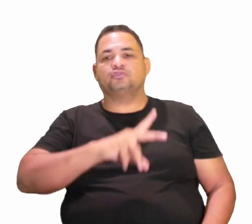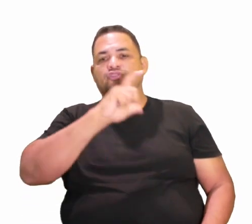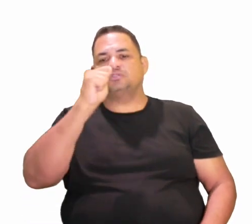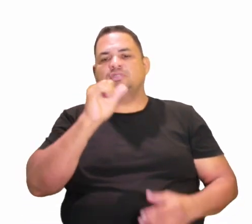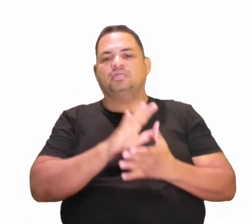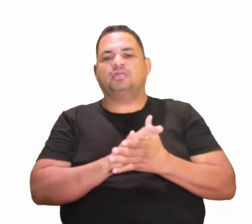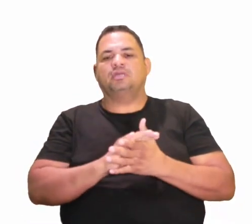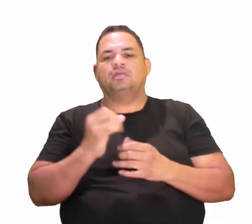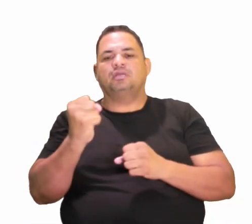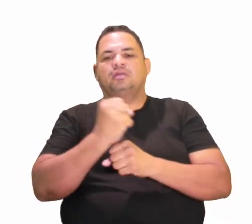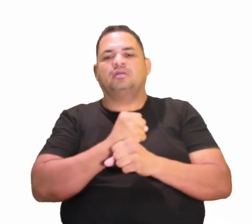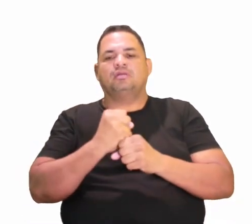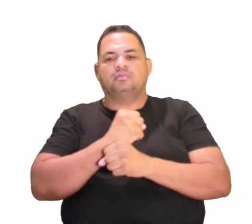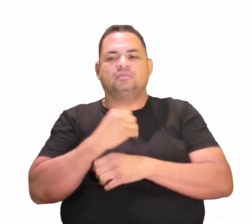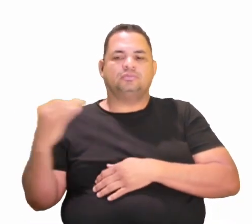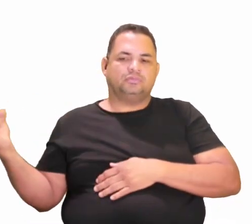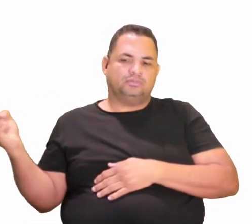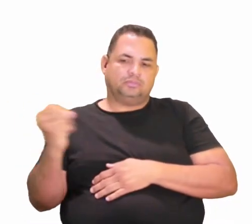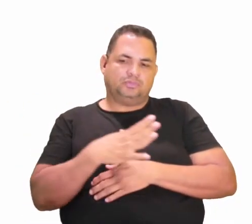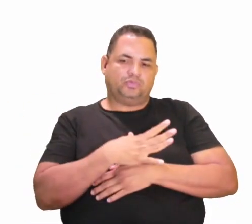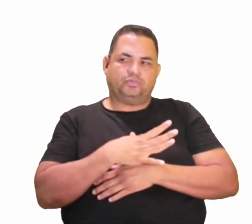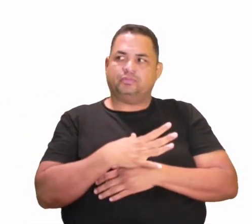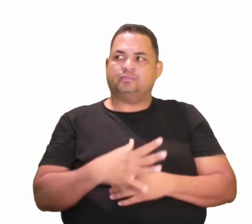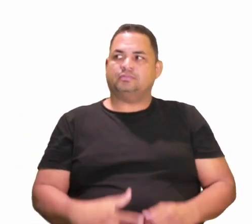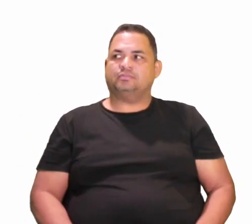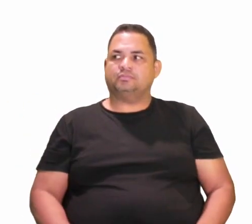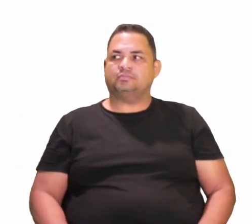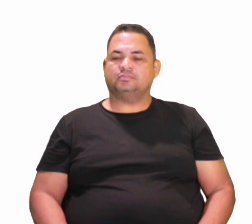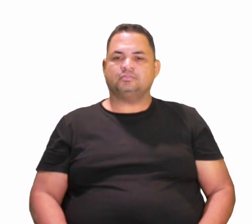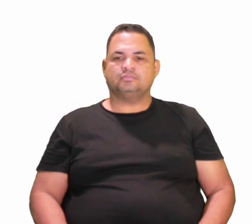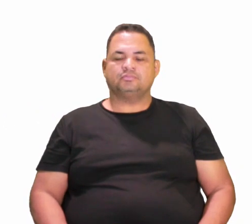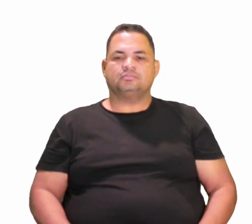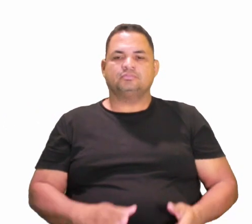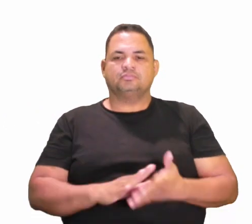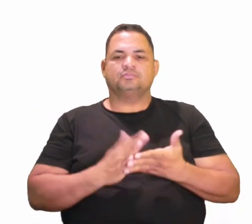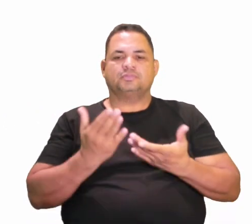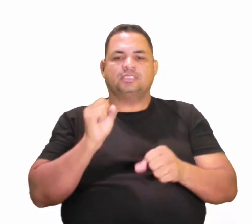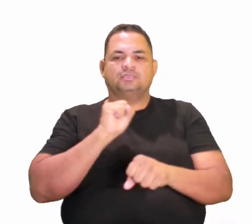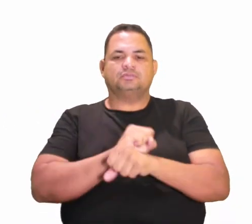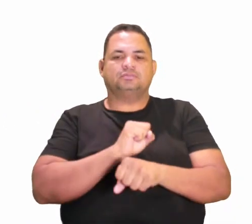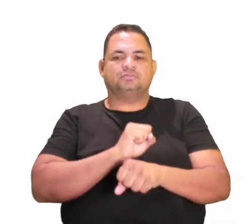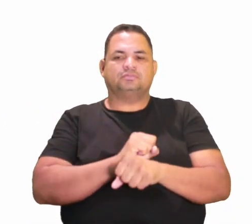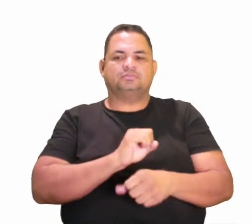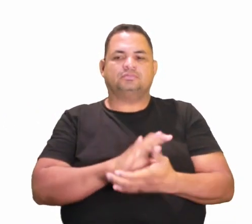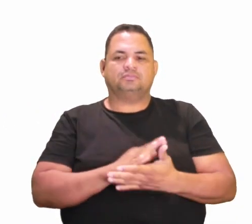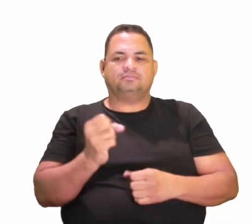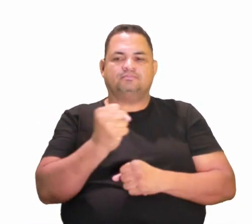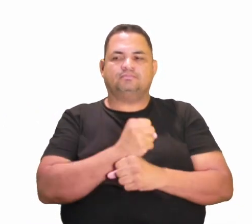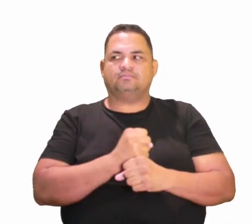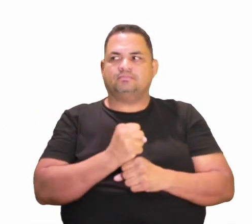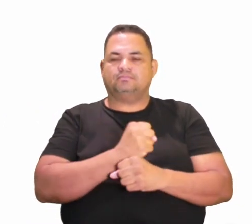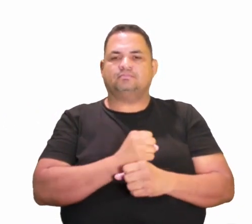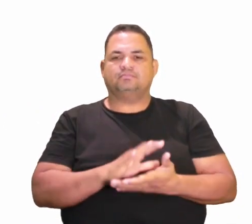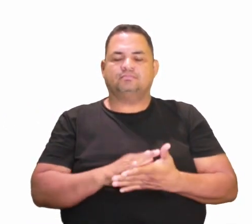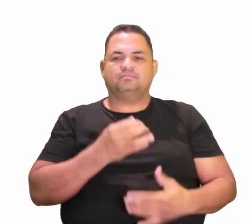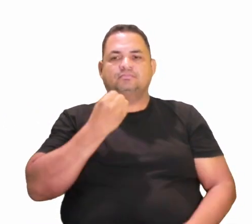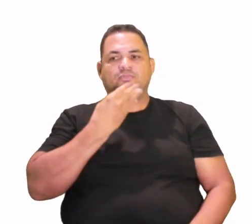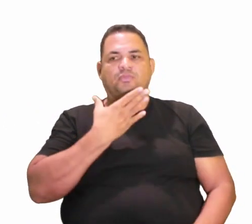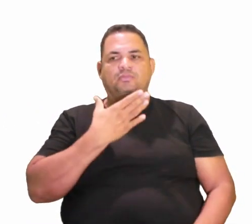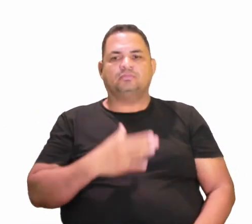ano novo. É o dia do ano novo. Um dos mais esperados do ano. Muito bem?